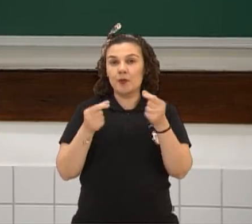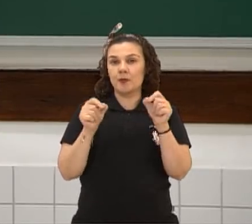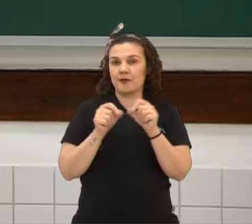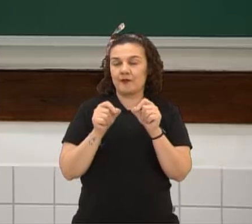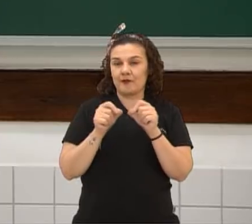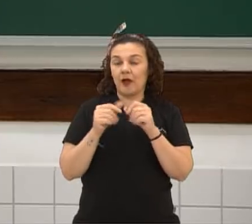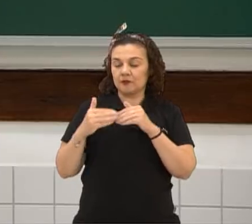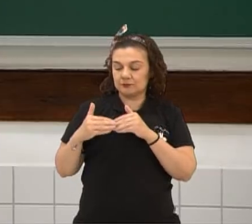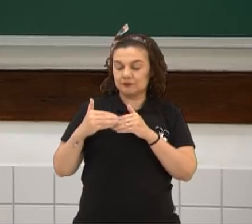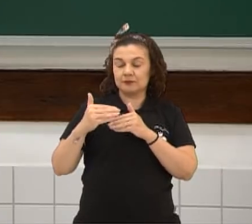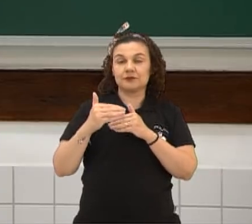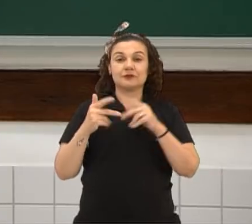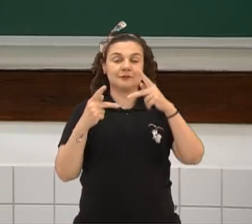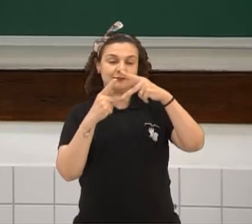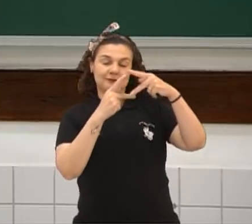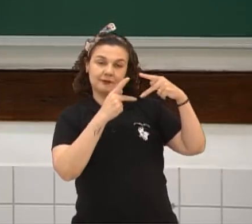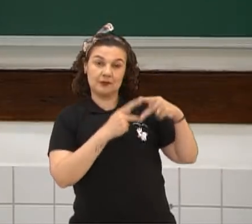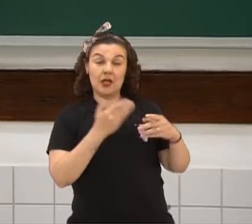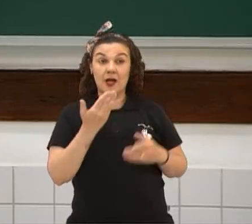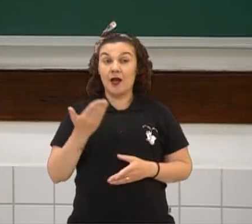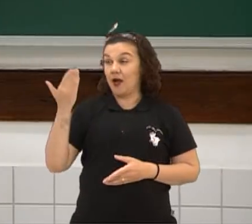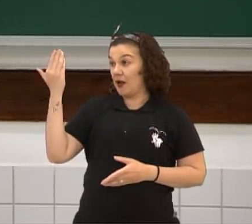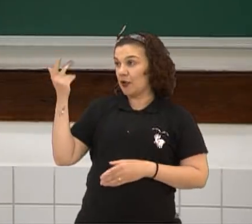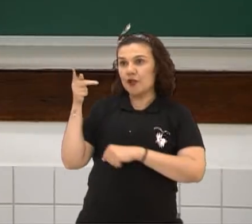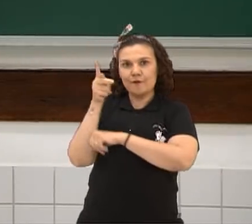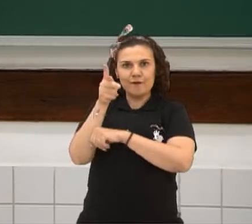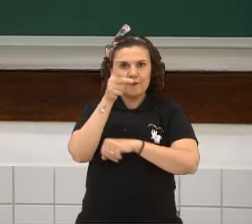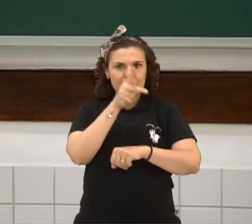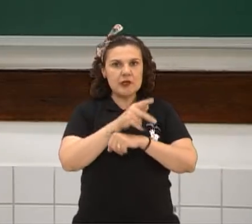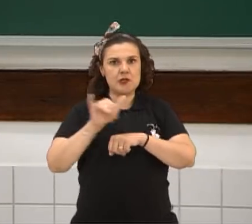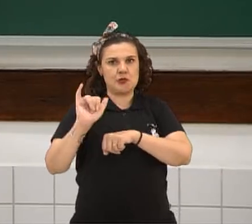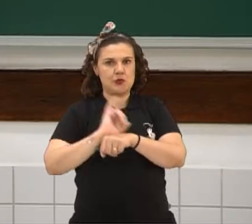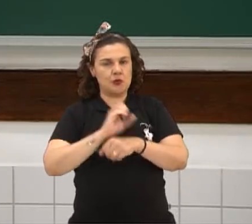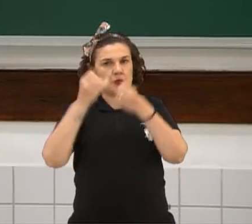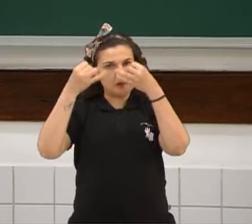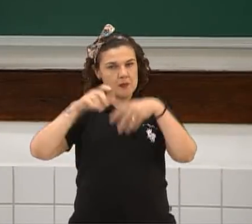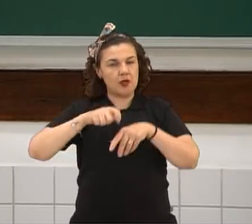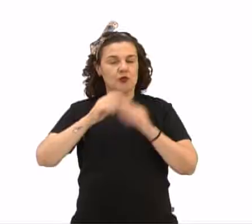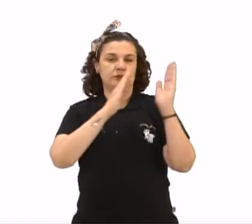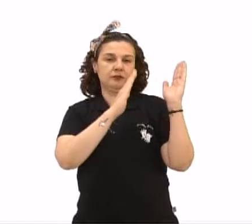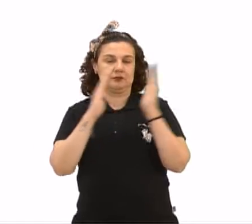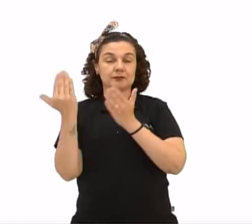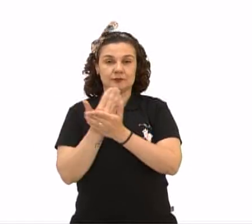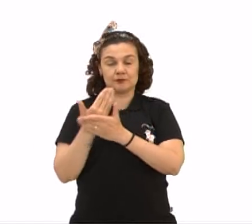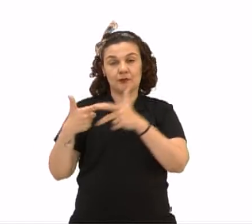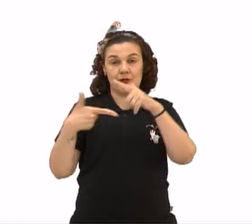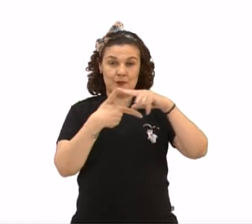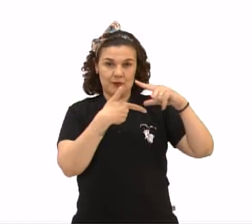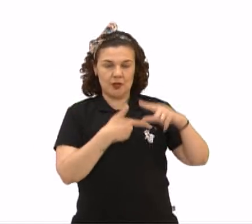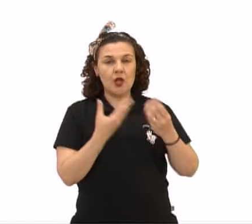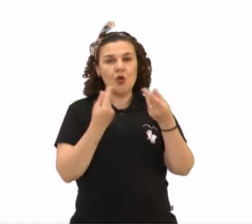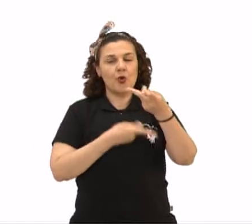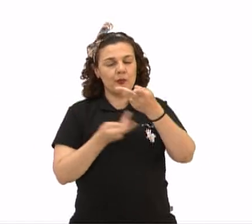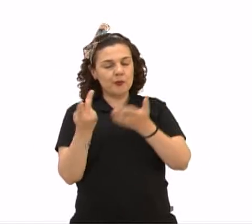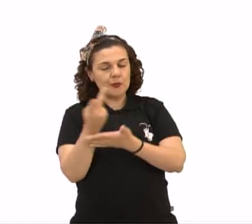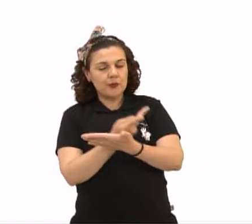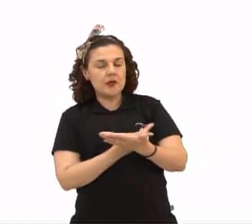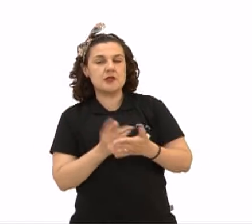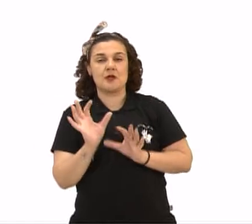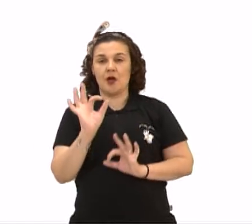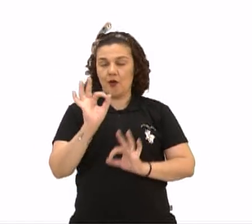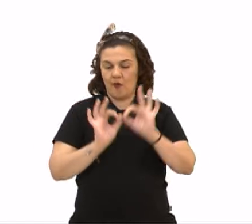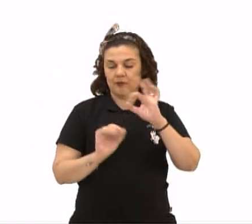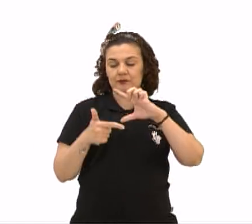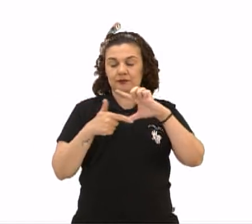fabricação, né, de construção dos quadrinhos. Então, aqui tá os vídeos que falam mais sobre a Gibiteca de Curitiba e como que vai desenhar, construir